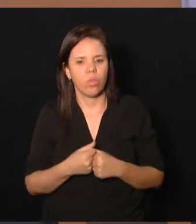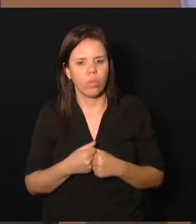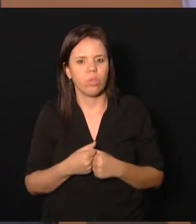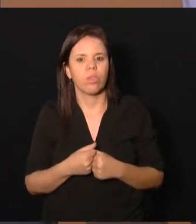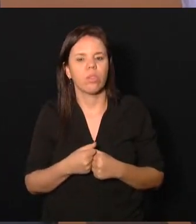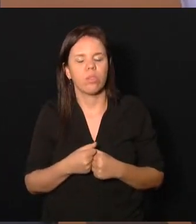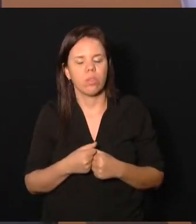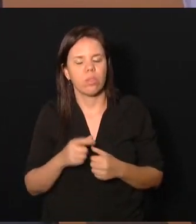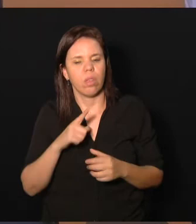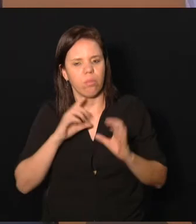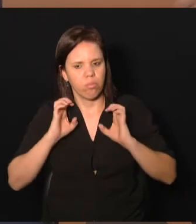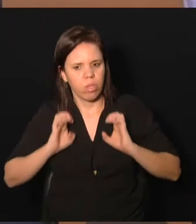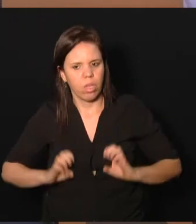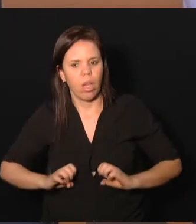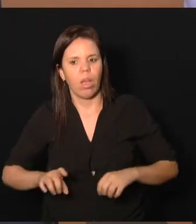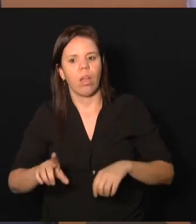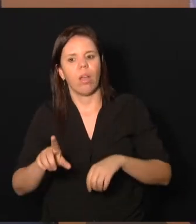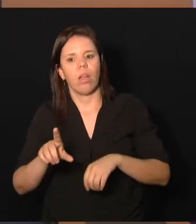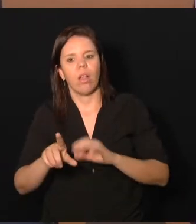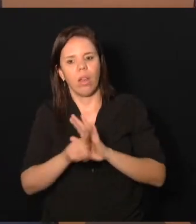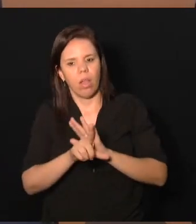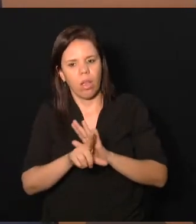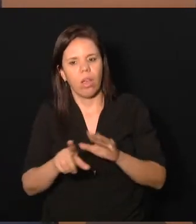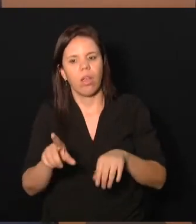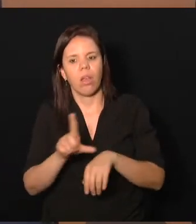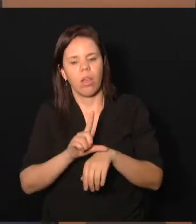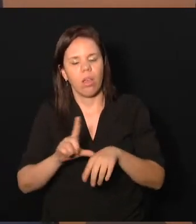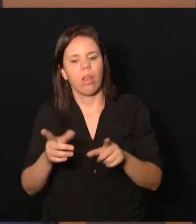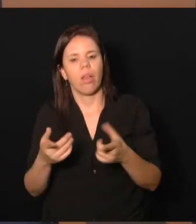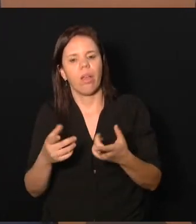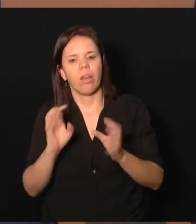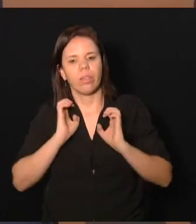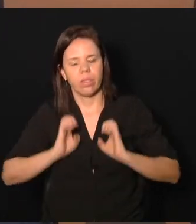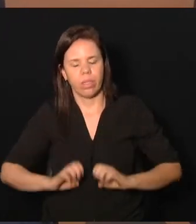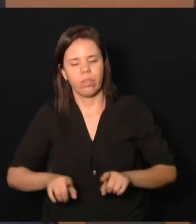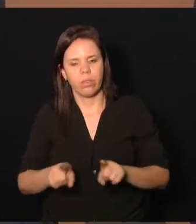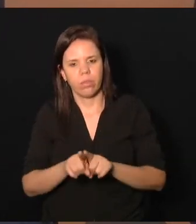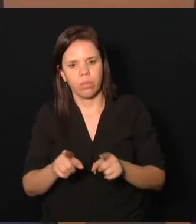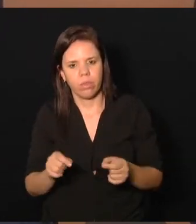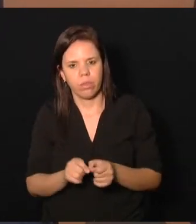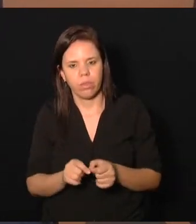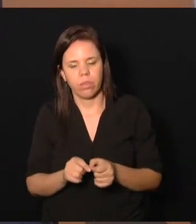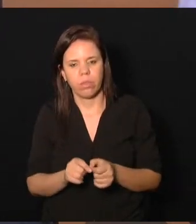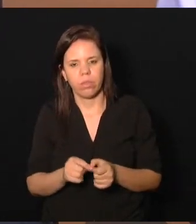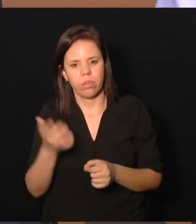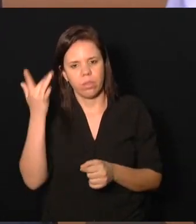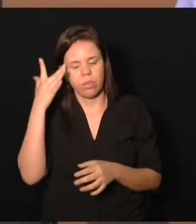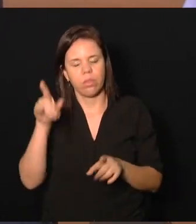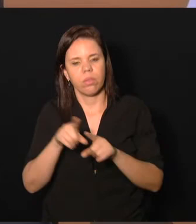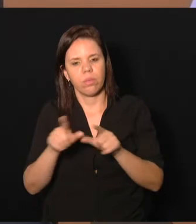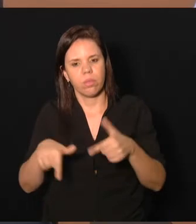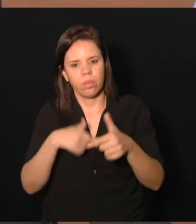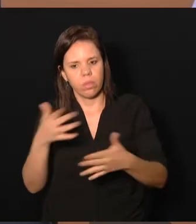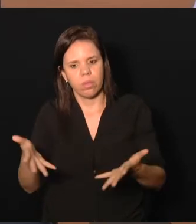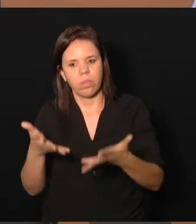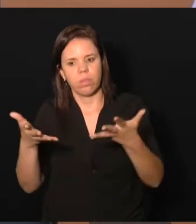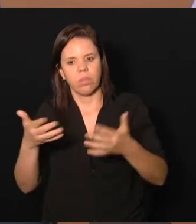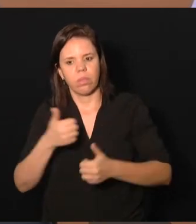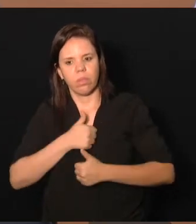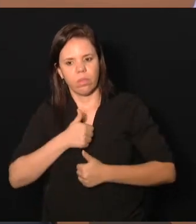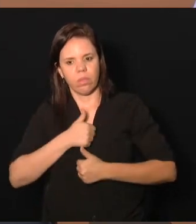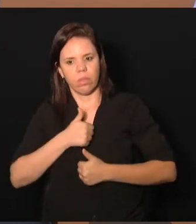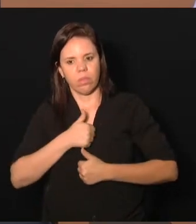morais, éticas, só tem um fundamento: trabalhar a autoestima, né?